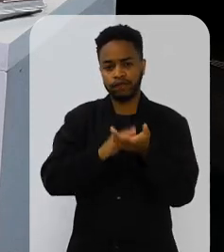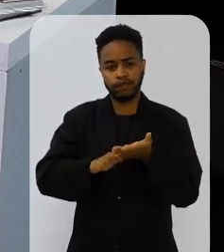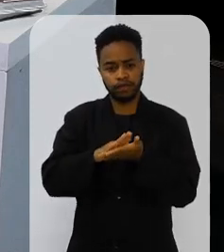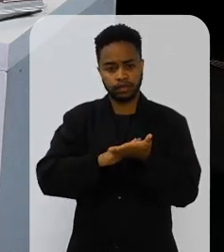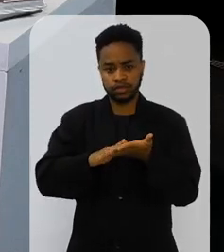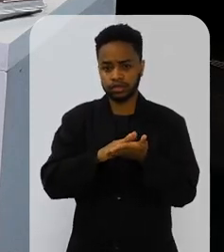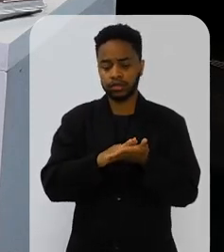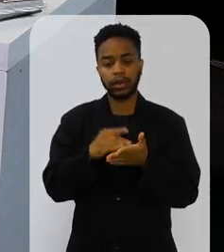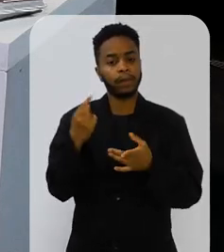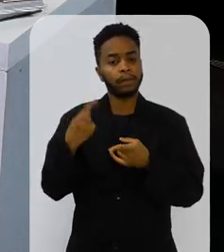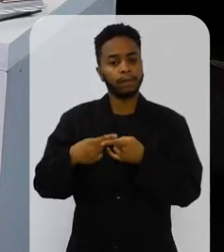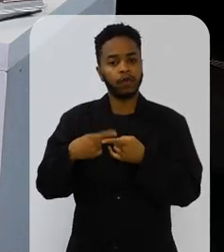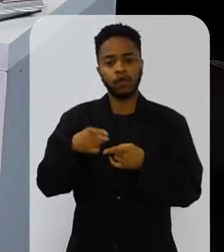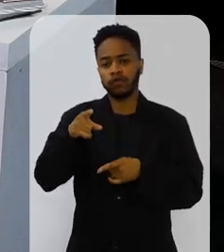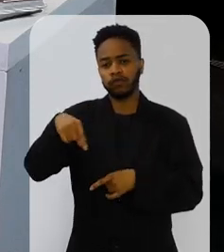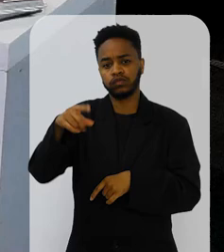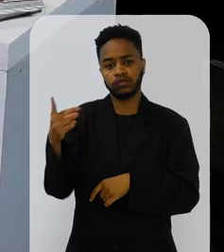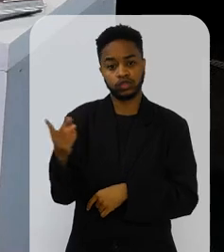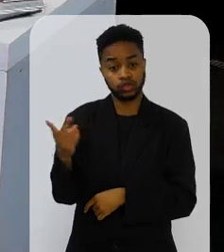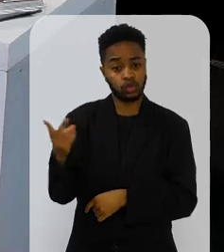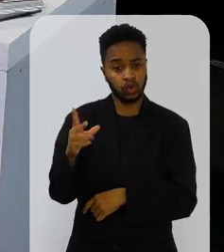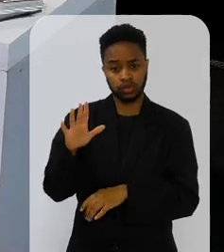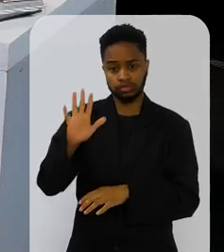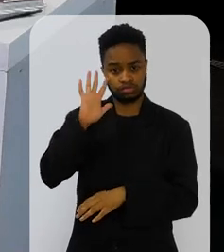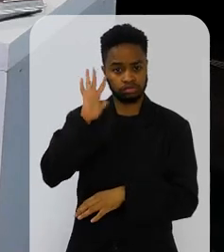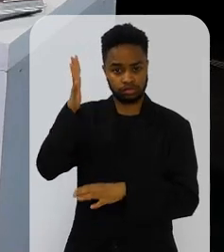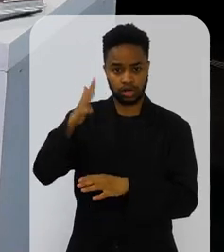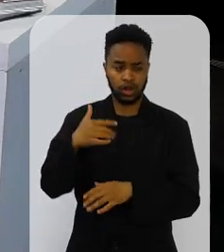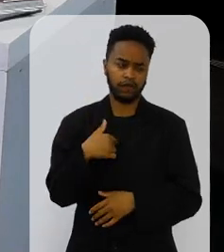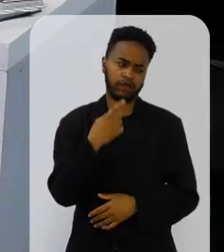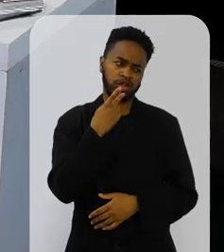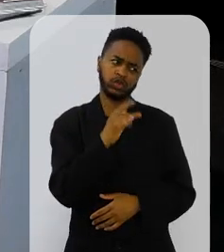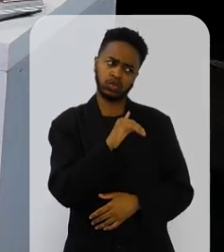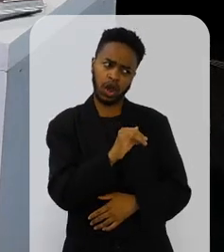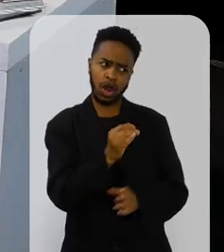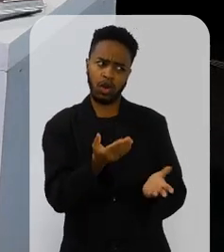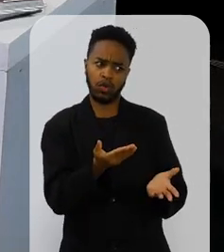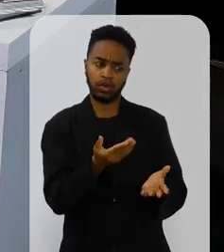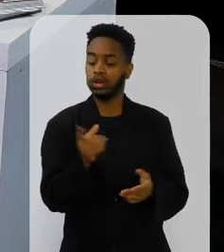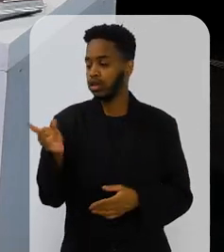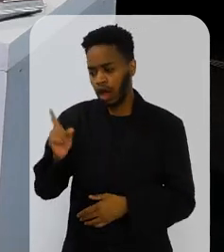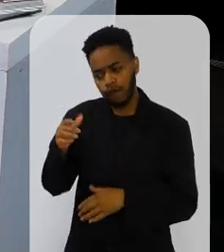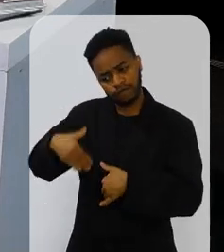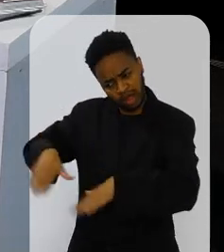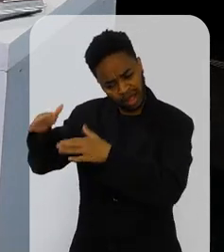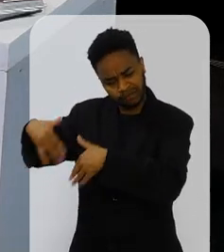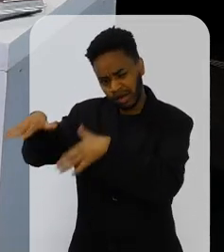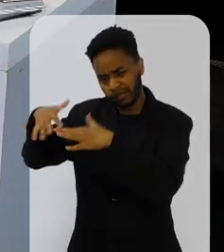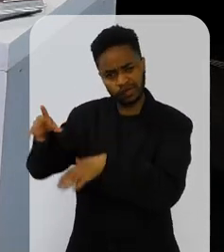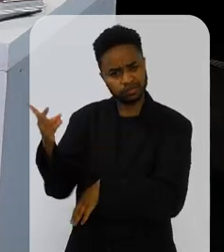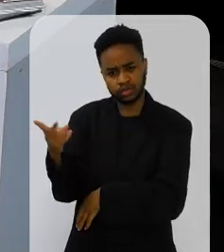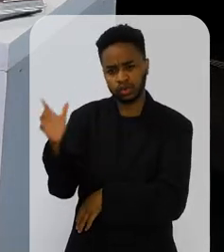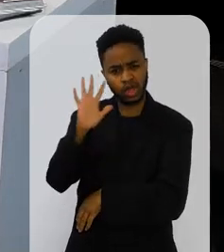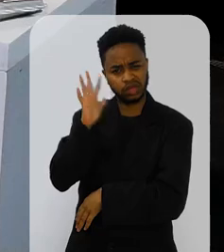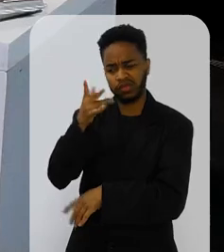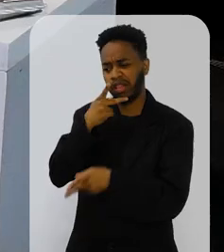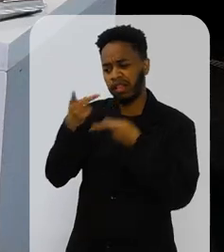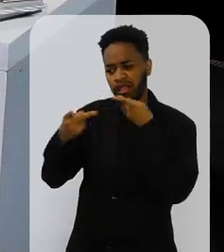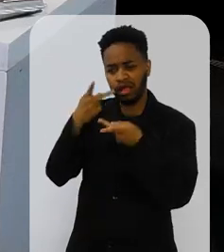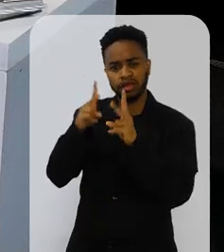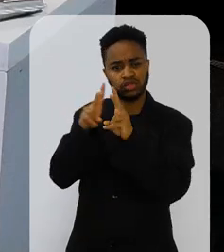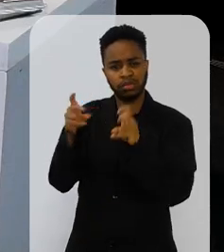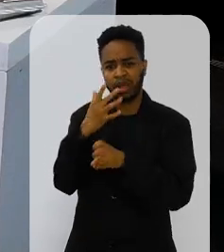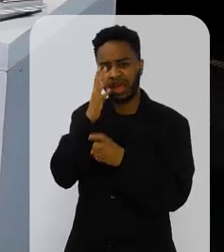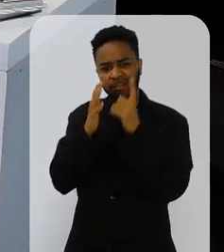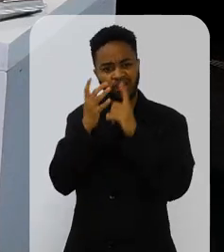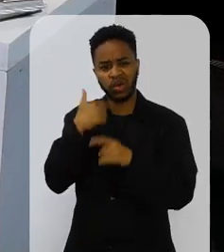imprensa, vai ficar o encargo de vocês dois. Aí eu falei, João, não, Mauro, você e Vani que vão falar do carnaval.